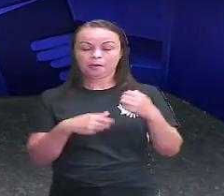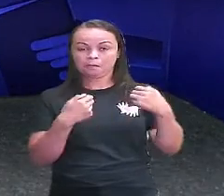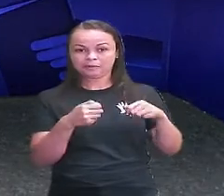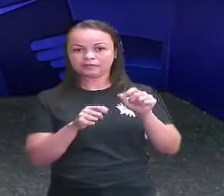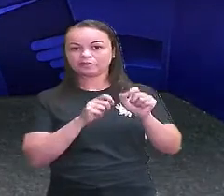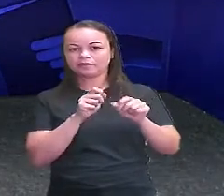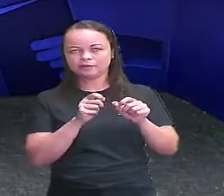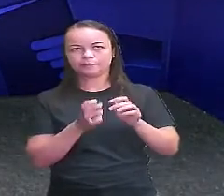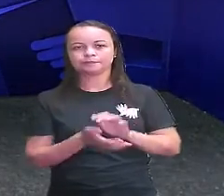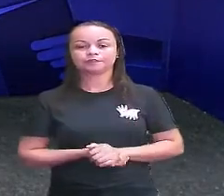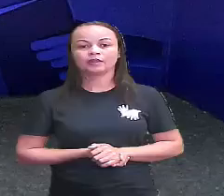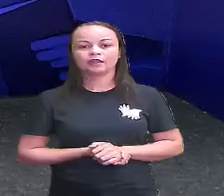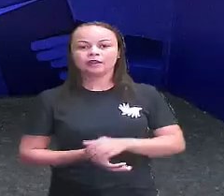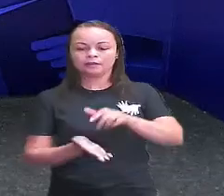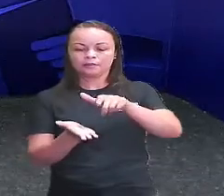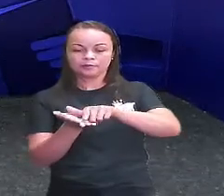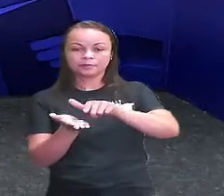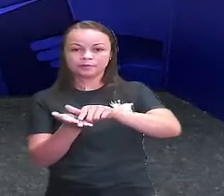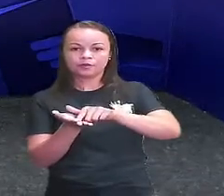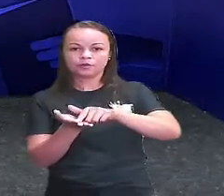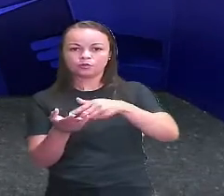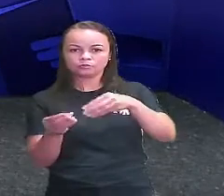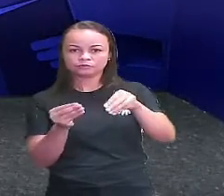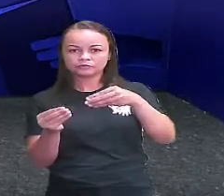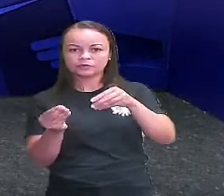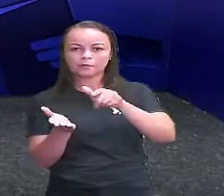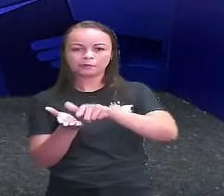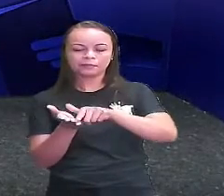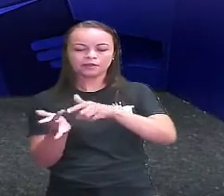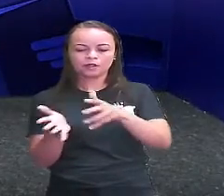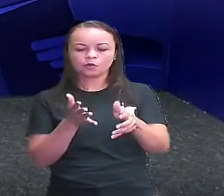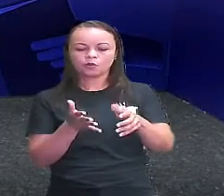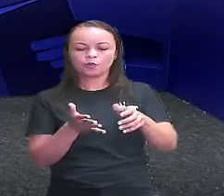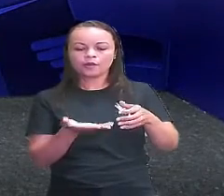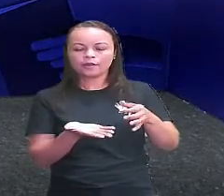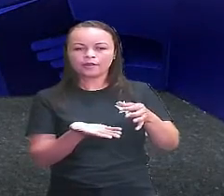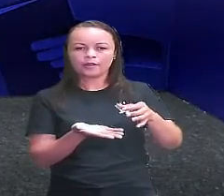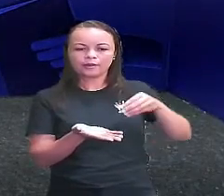vão precisar de café, pó de café, certo?